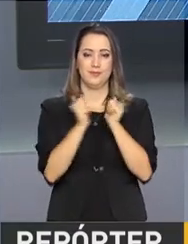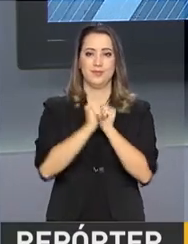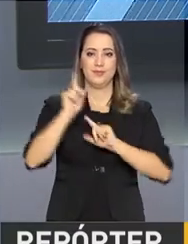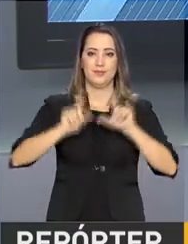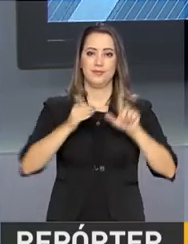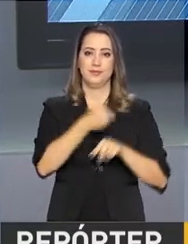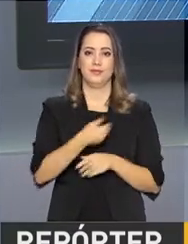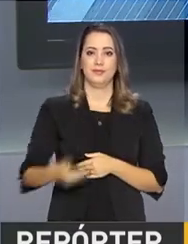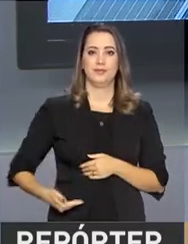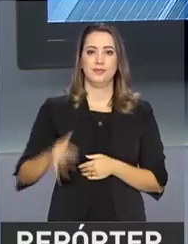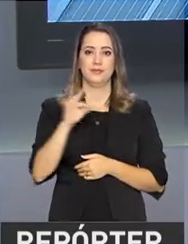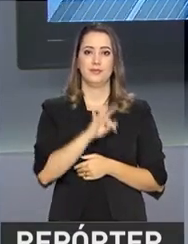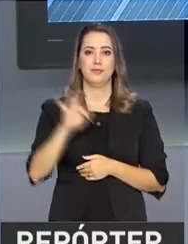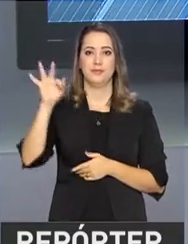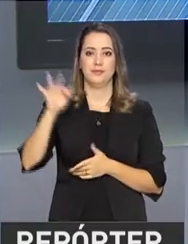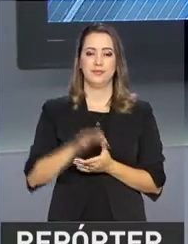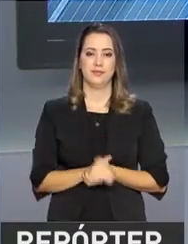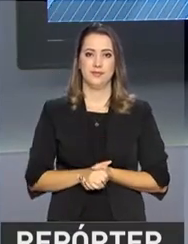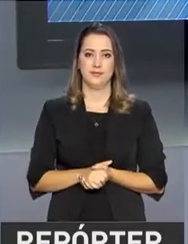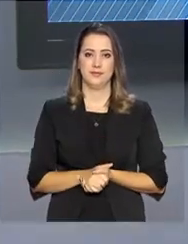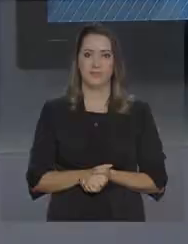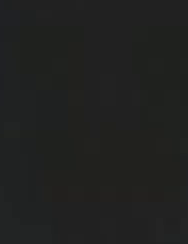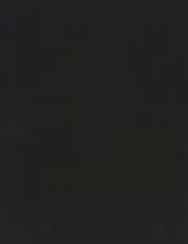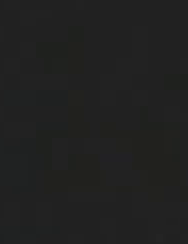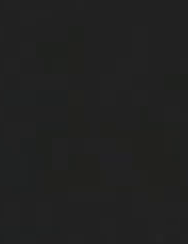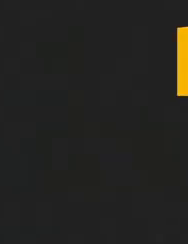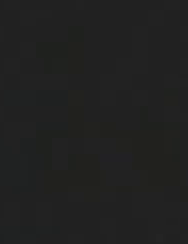na nbr a tv do governo federal